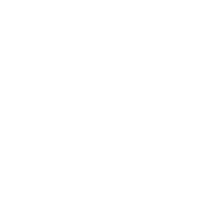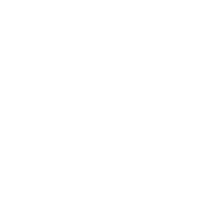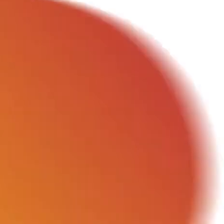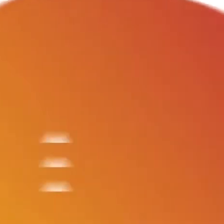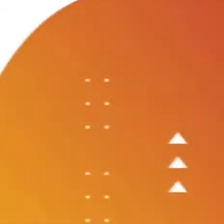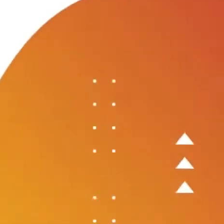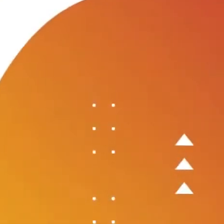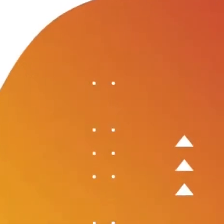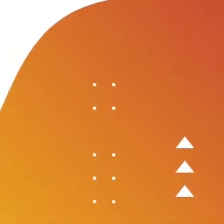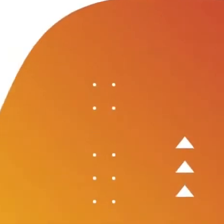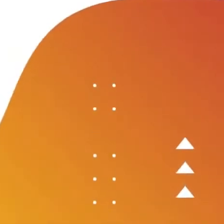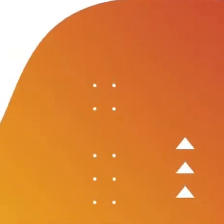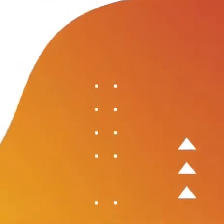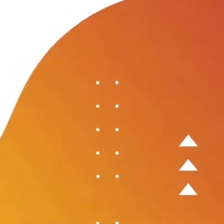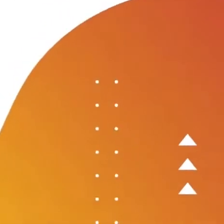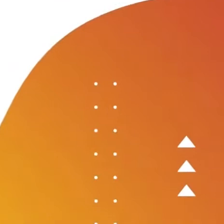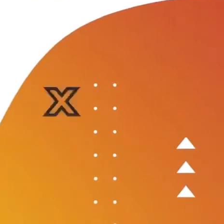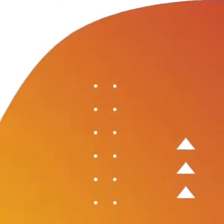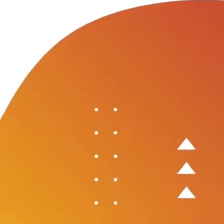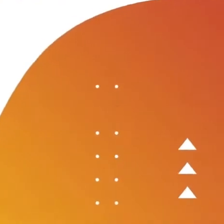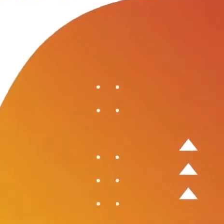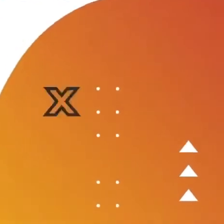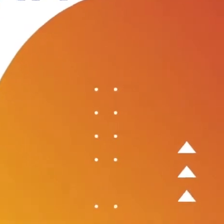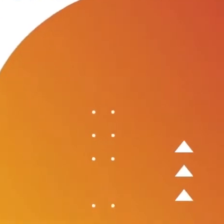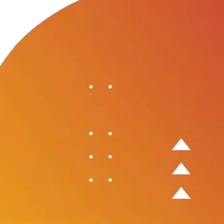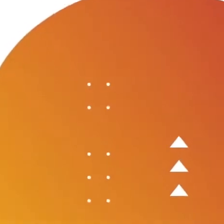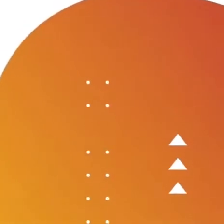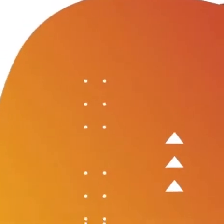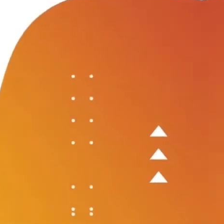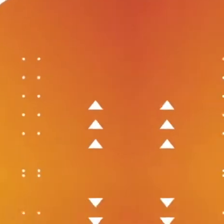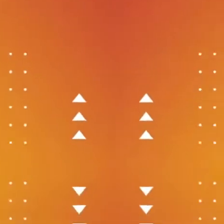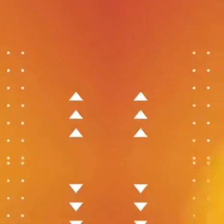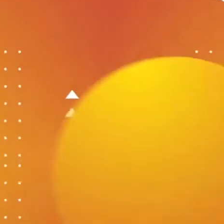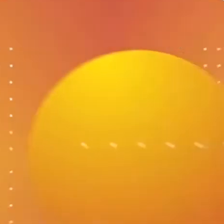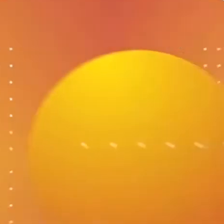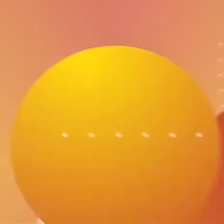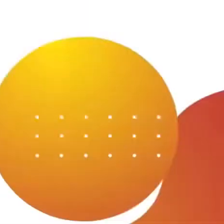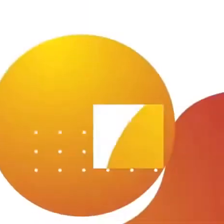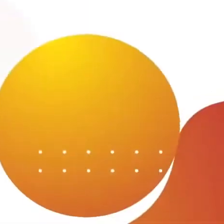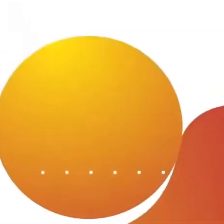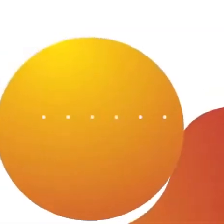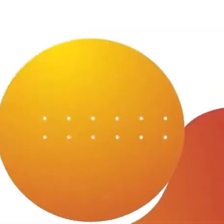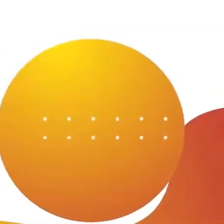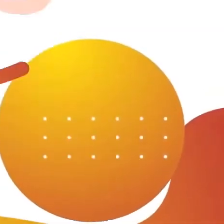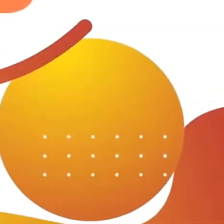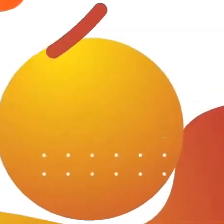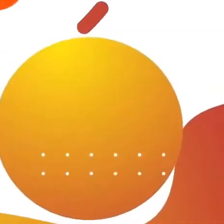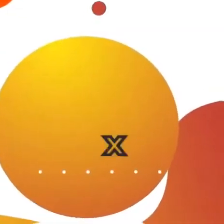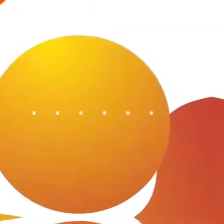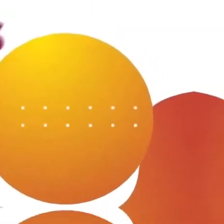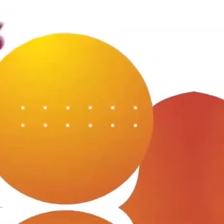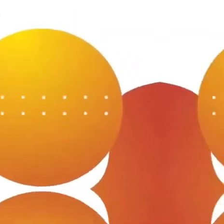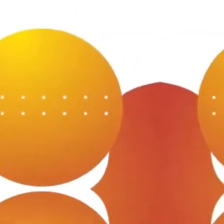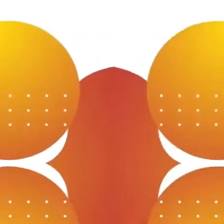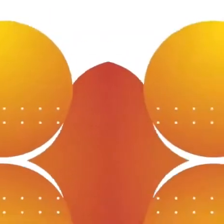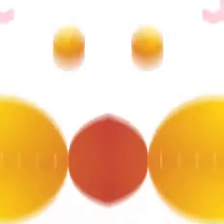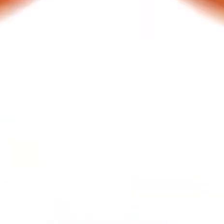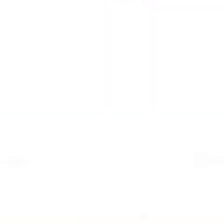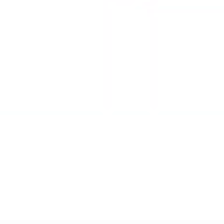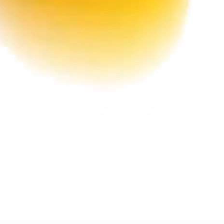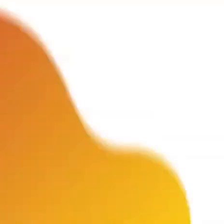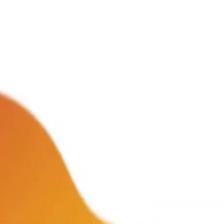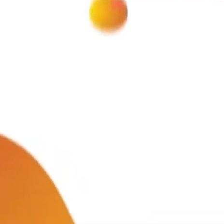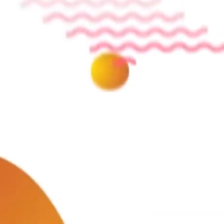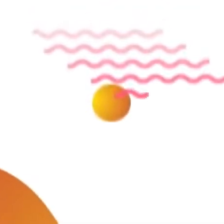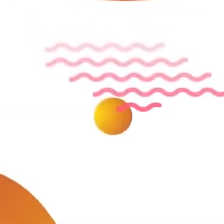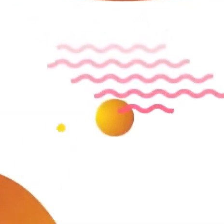Tá querendo renovar o seu exame de vista, mas não quer gastar muito? Aproveite os combos que as óticas Cardeal prepararam para você.